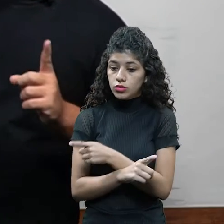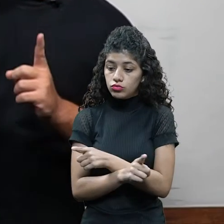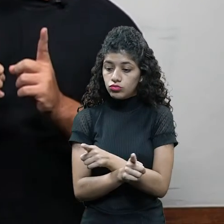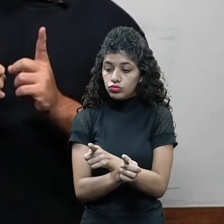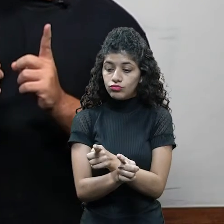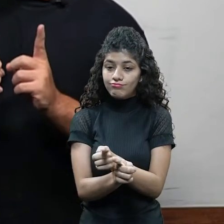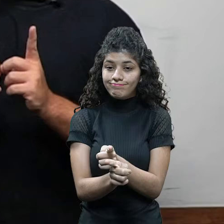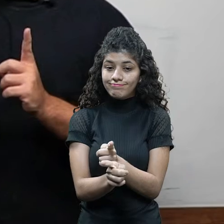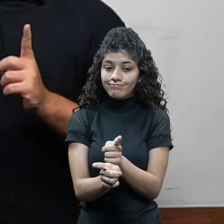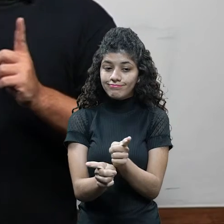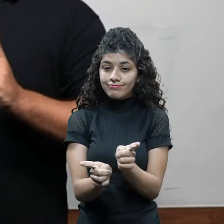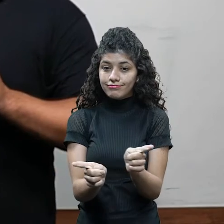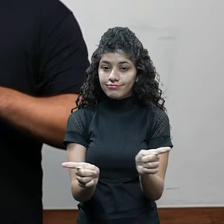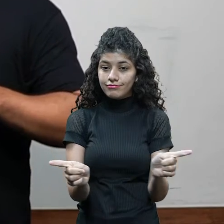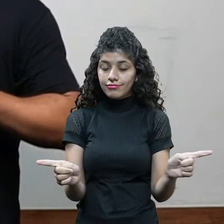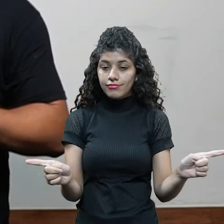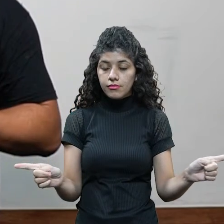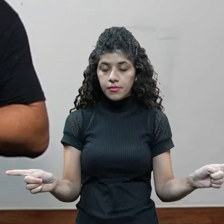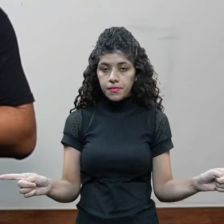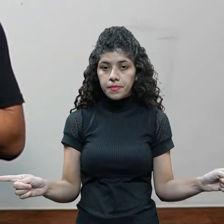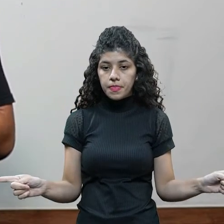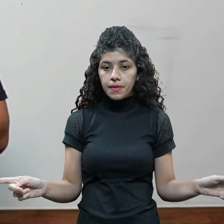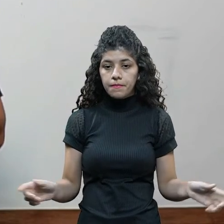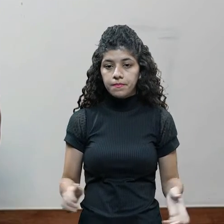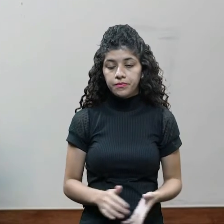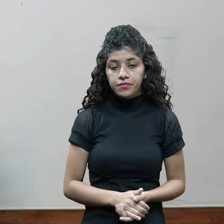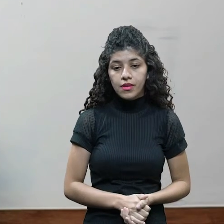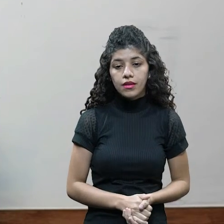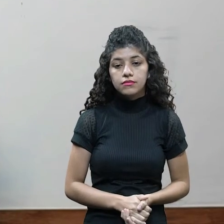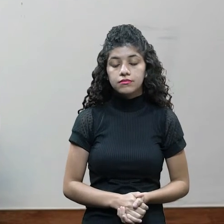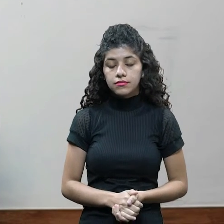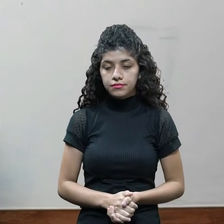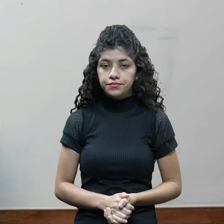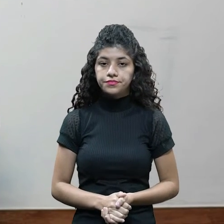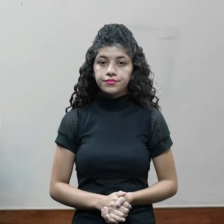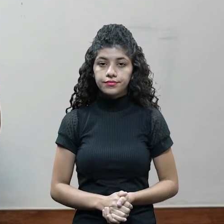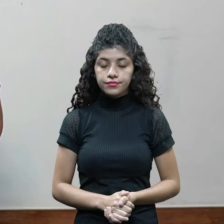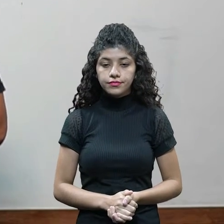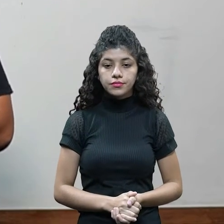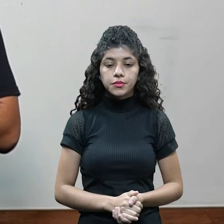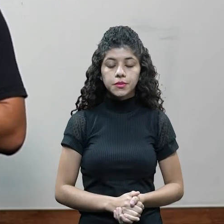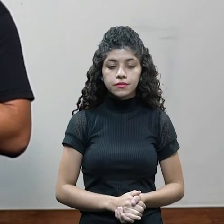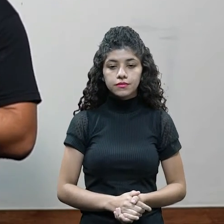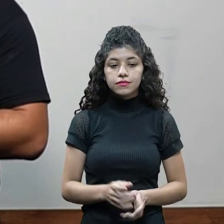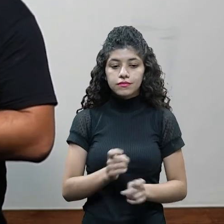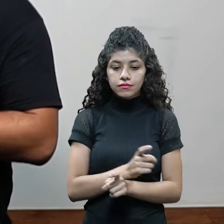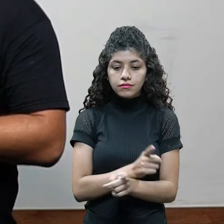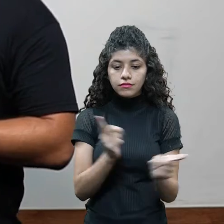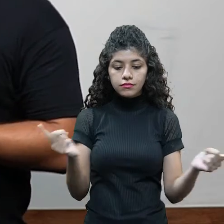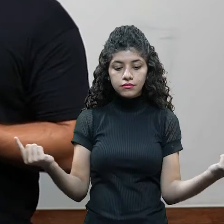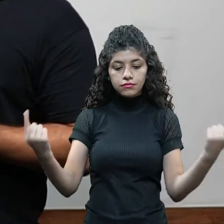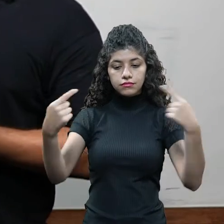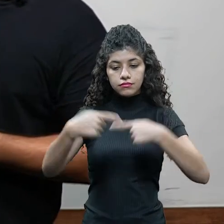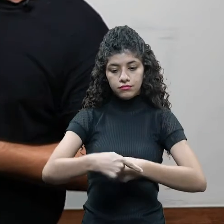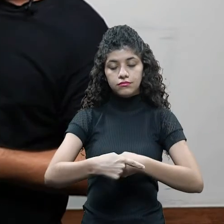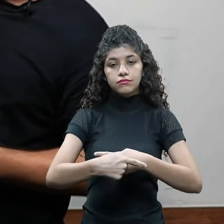dias. Então, essa fala minha bem aqui, ó, mais, menos, dá uma ideia que de inversão, né? Então, é